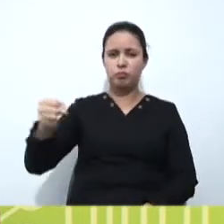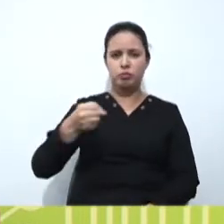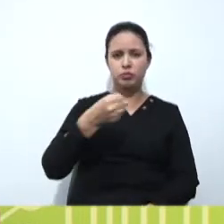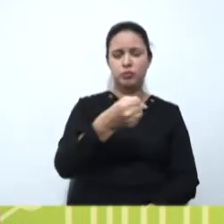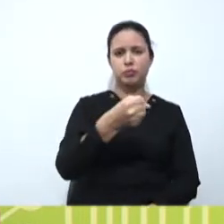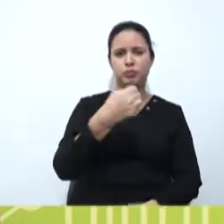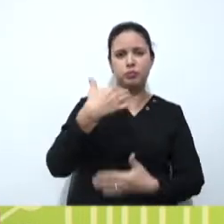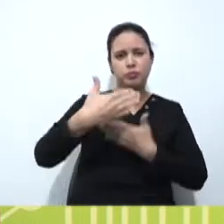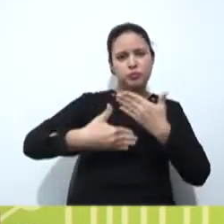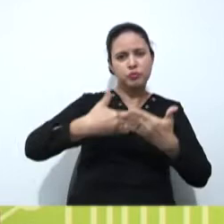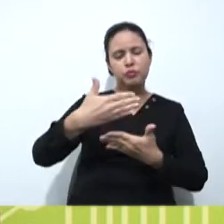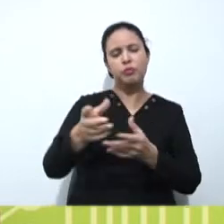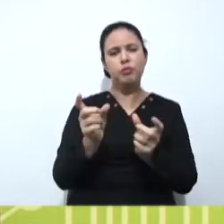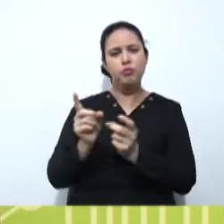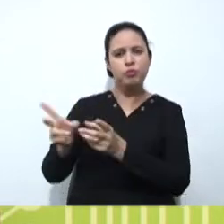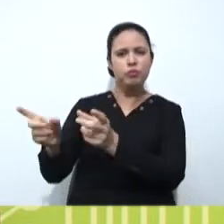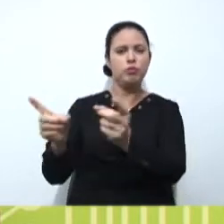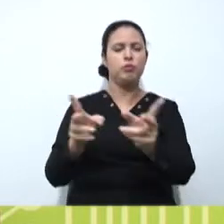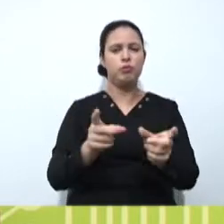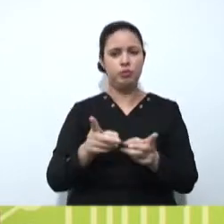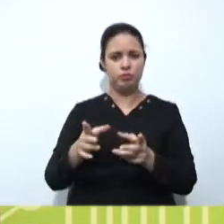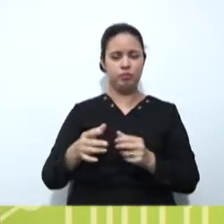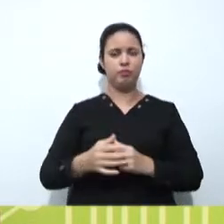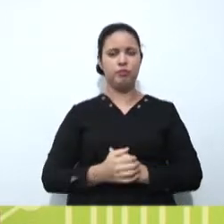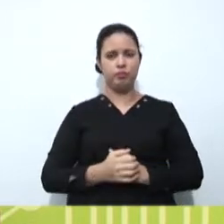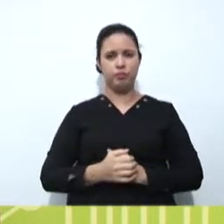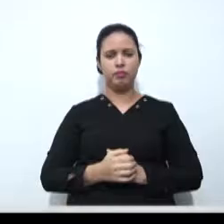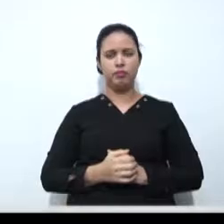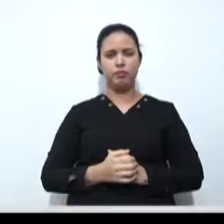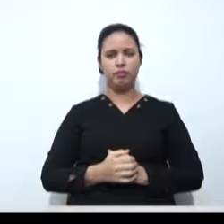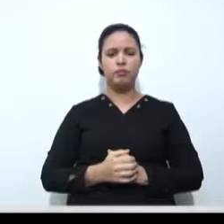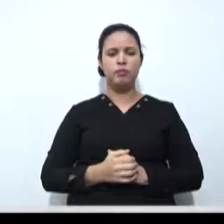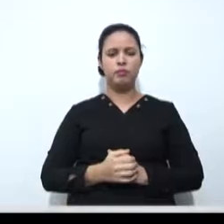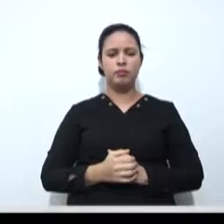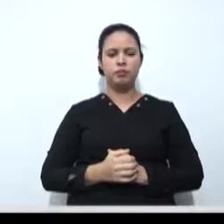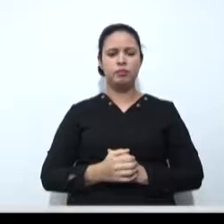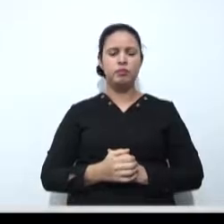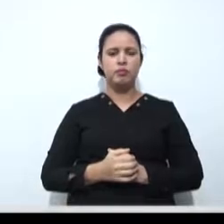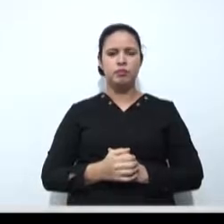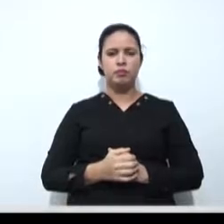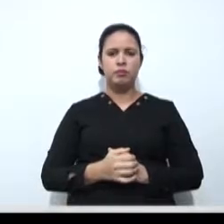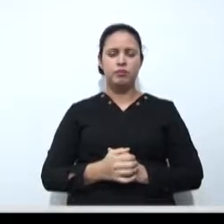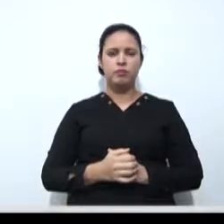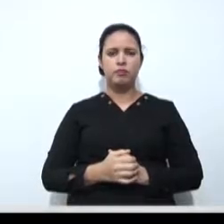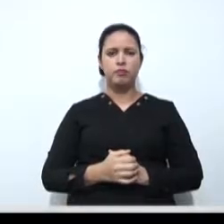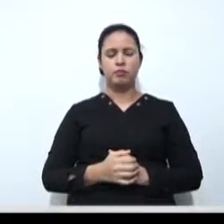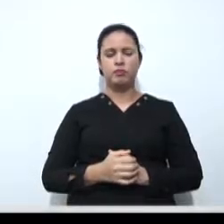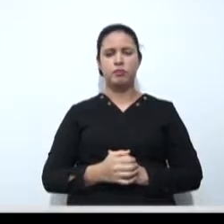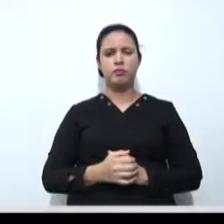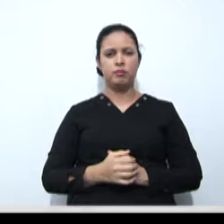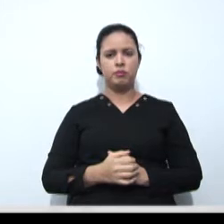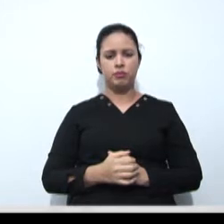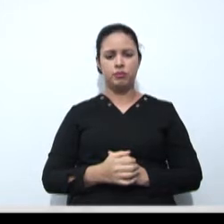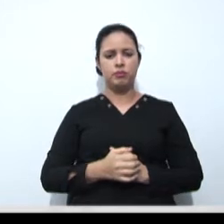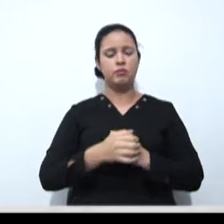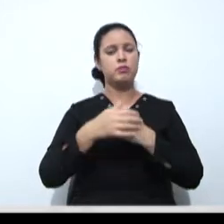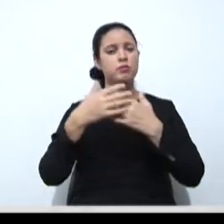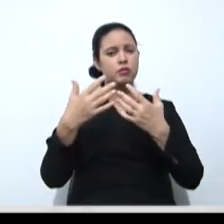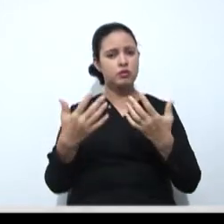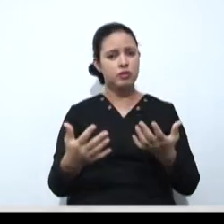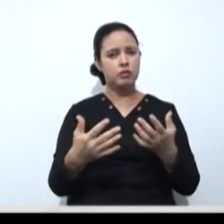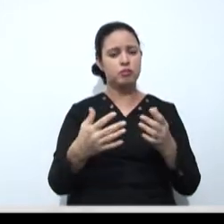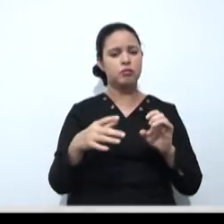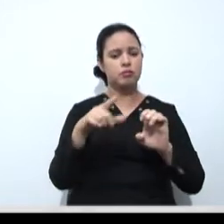que interessante pensar e refletir sobre isso. Continuando aqui, então, qual é a importância do empreendedorismo